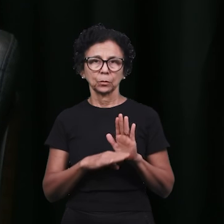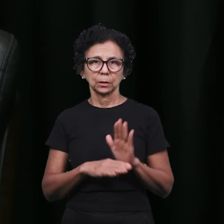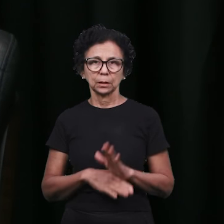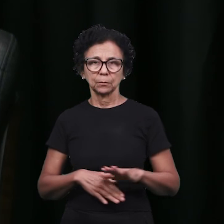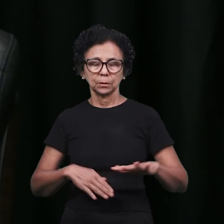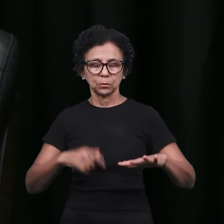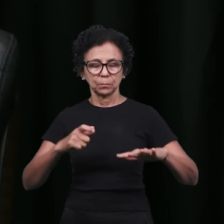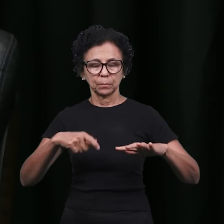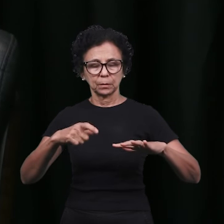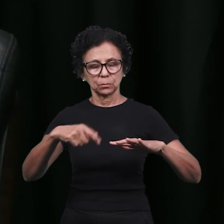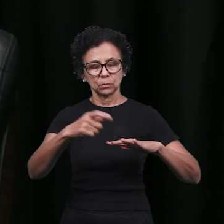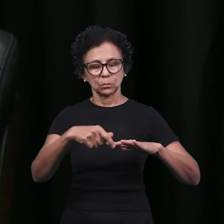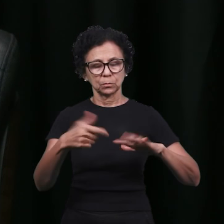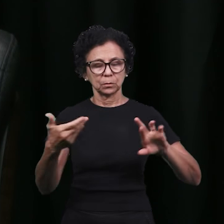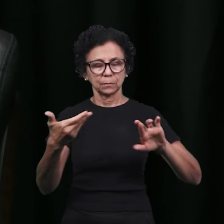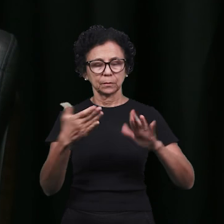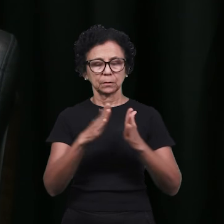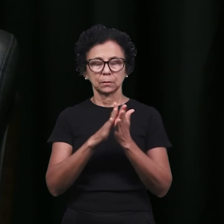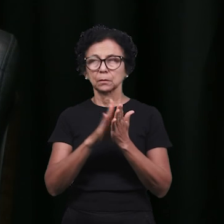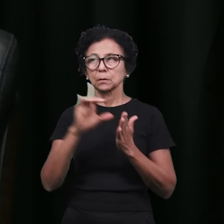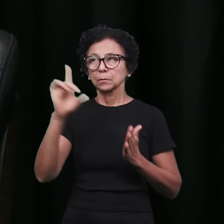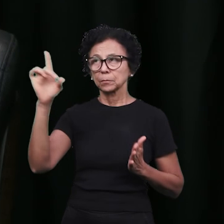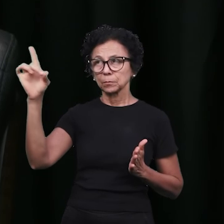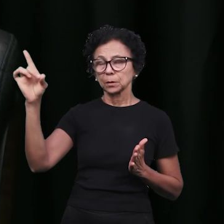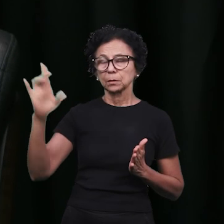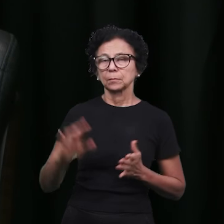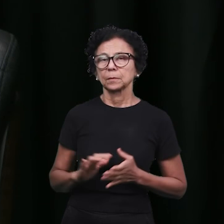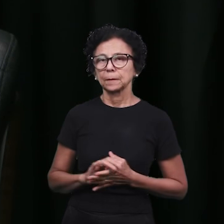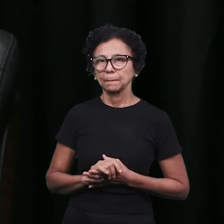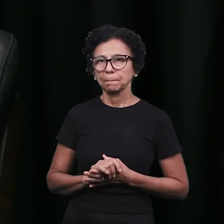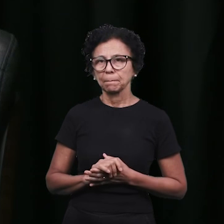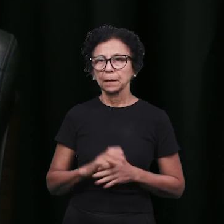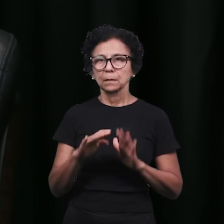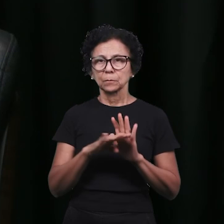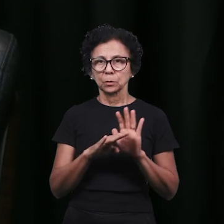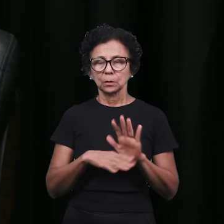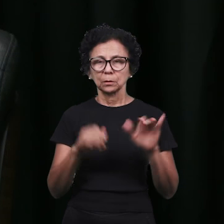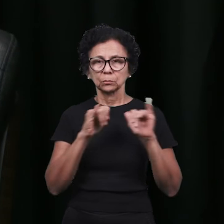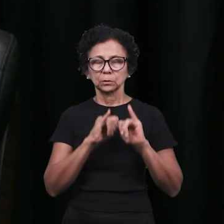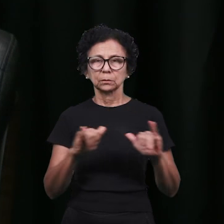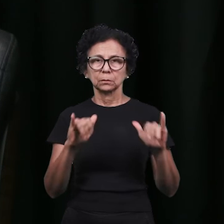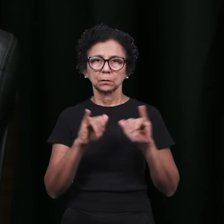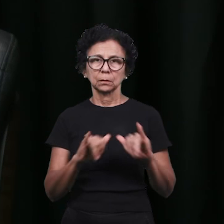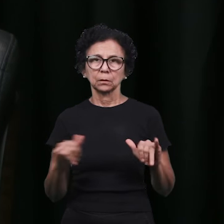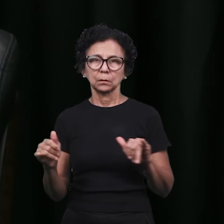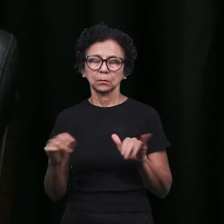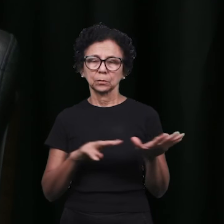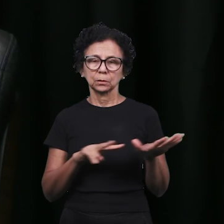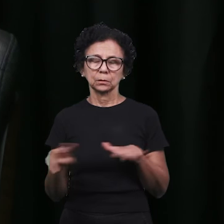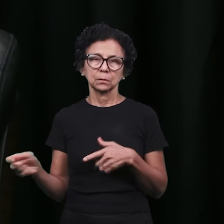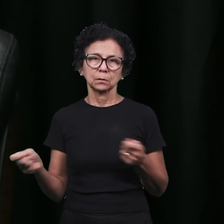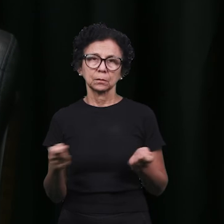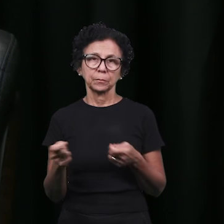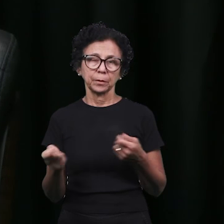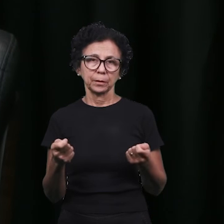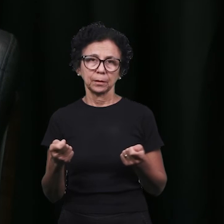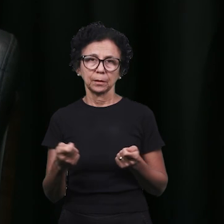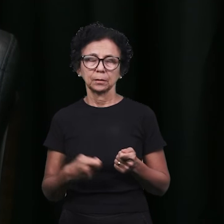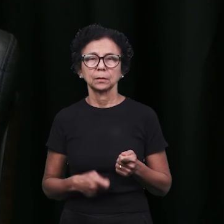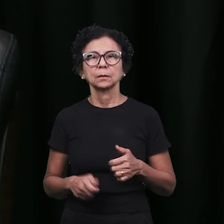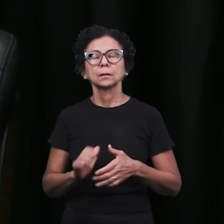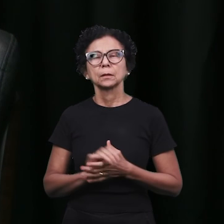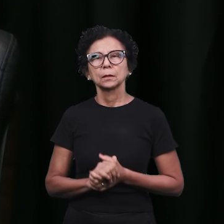vez para apresentarmos o nosso Personagens Bíblicos, que é um programa que anunciamos de